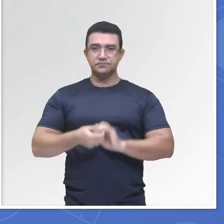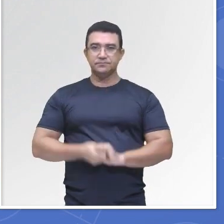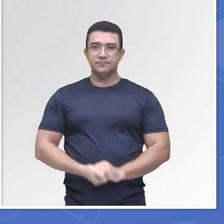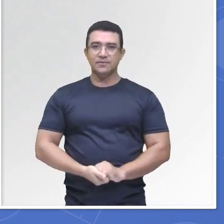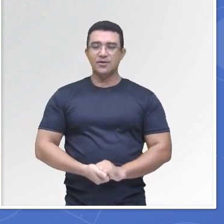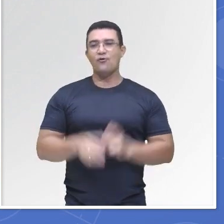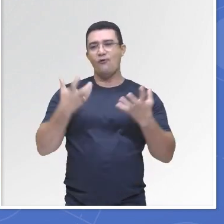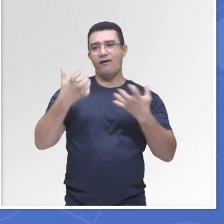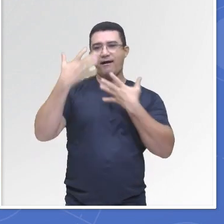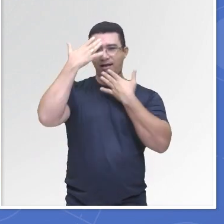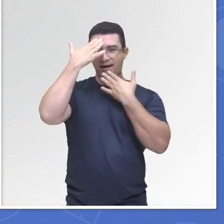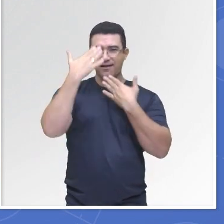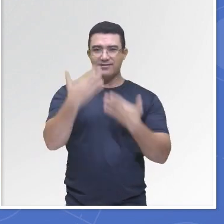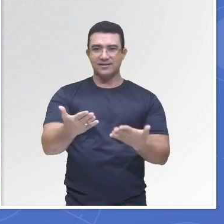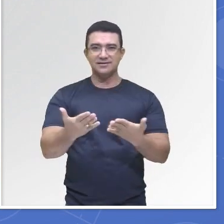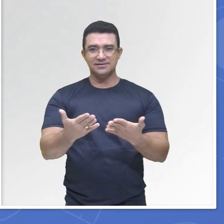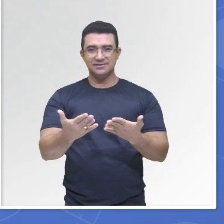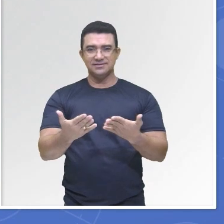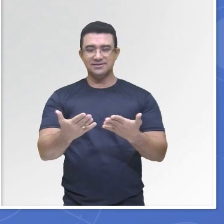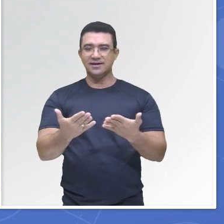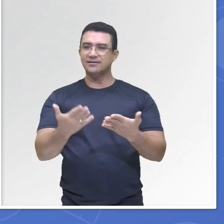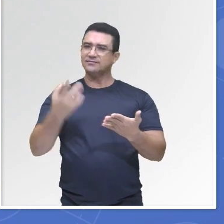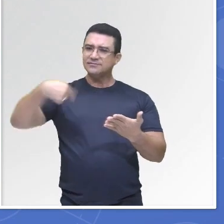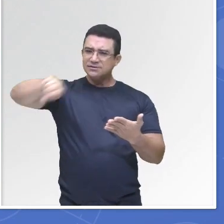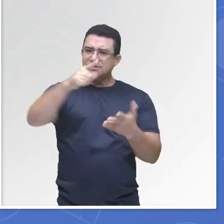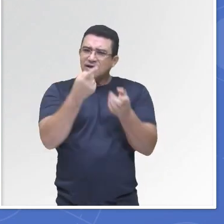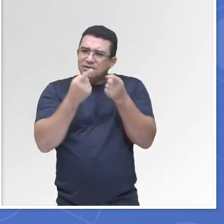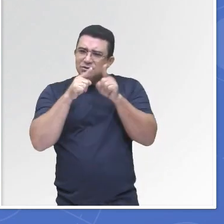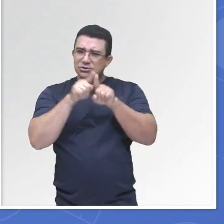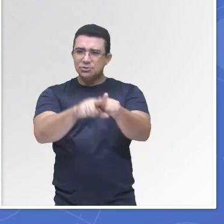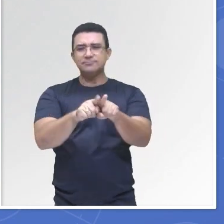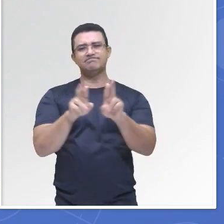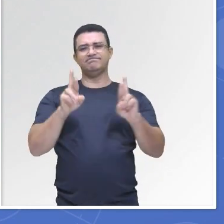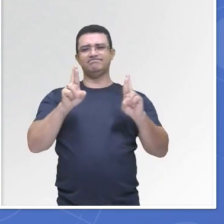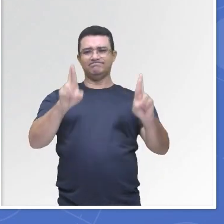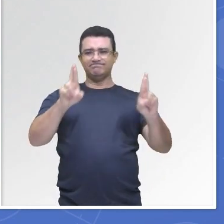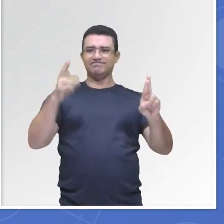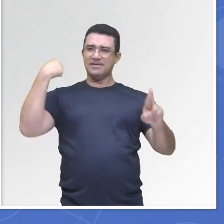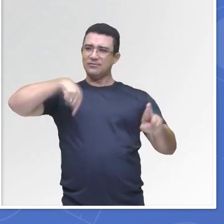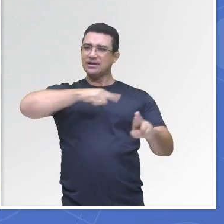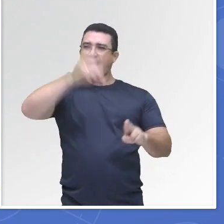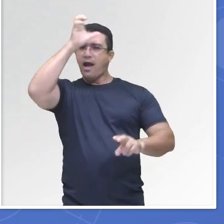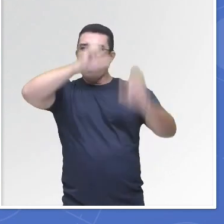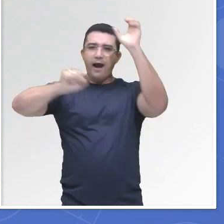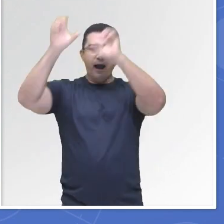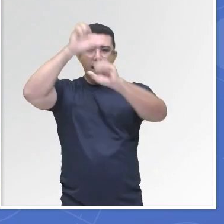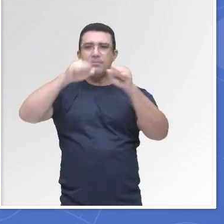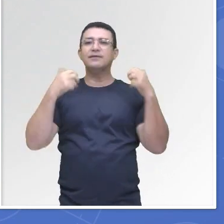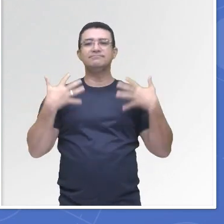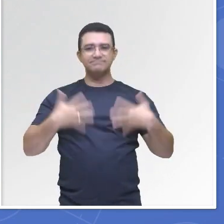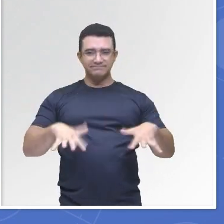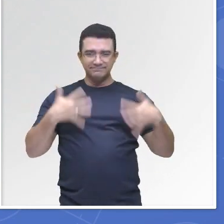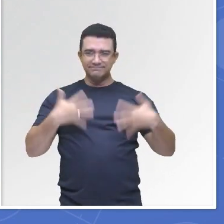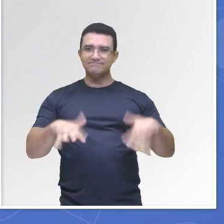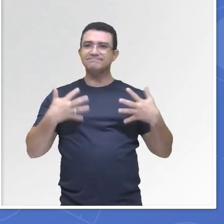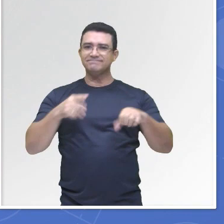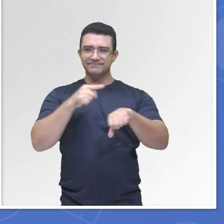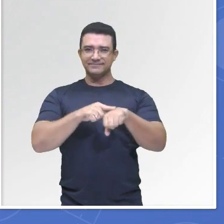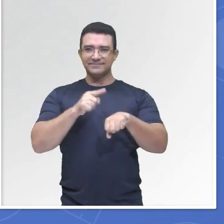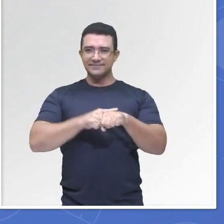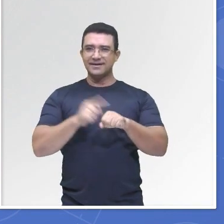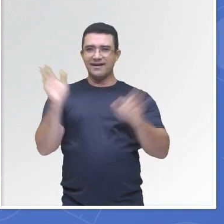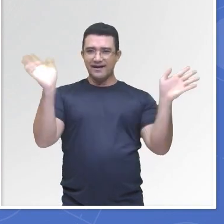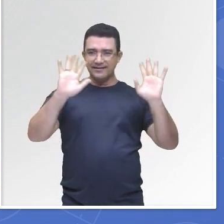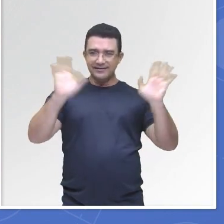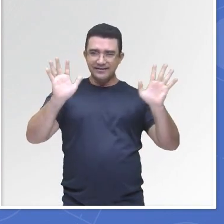eu queria agradecer aqui para vocês a companhia. Espero que vocês tenham aprendido muito nesse momento e até a